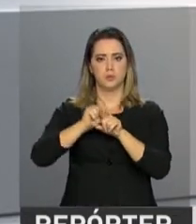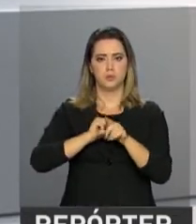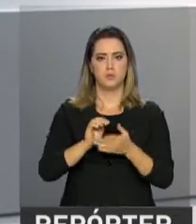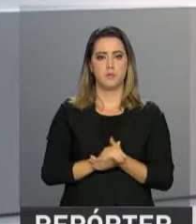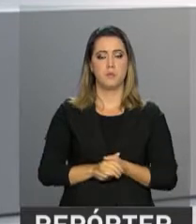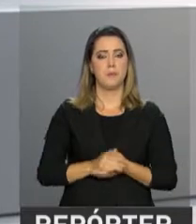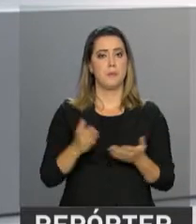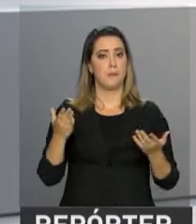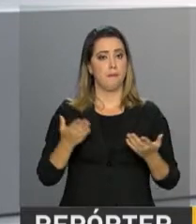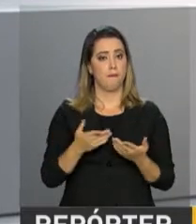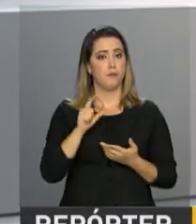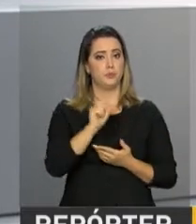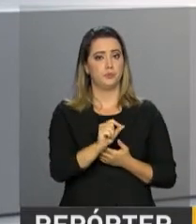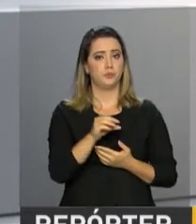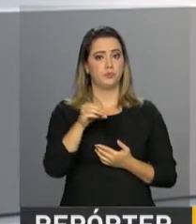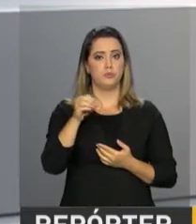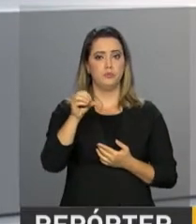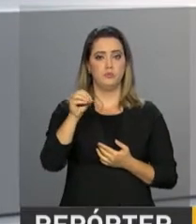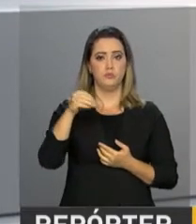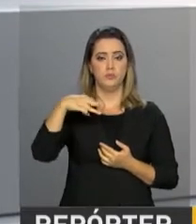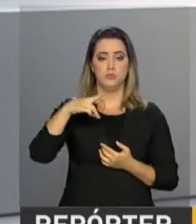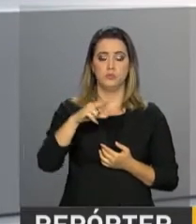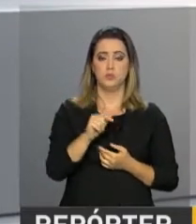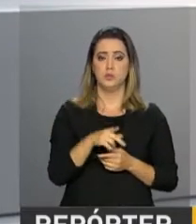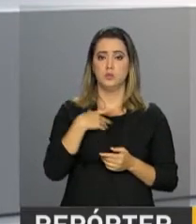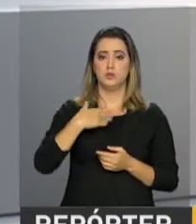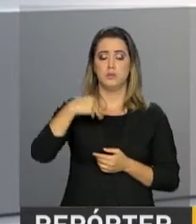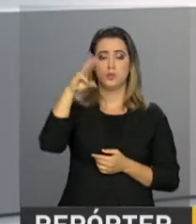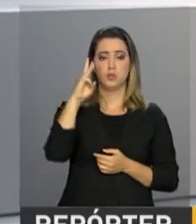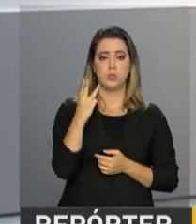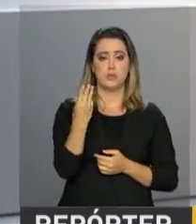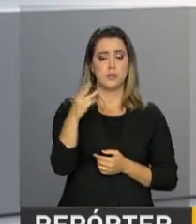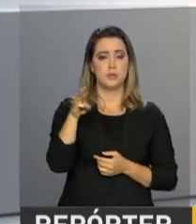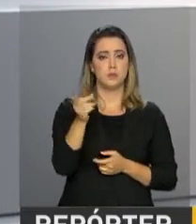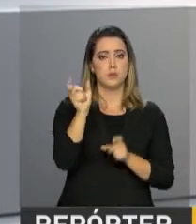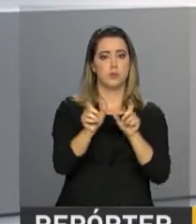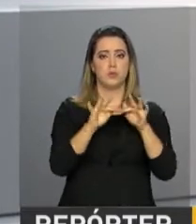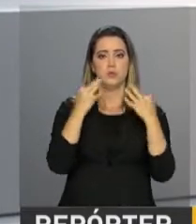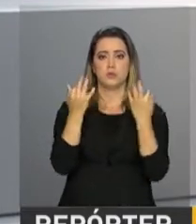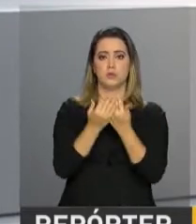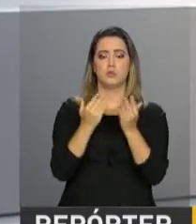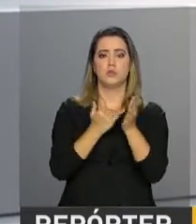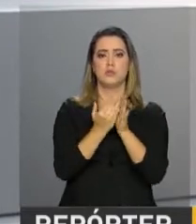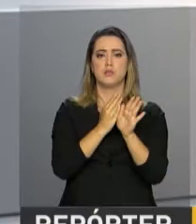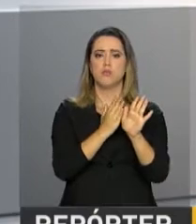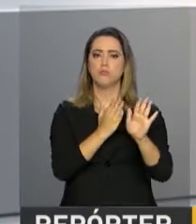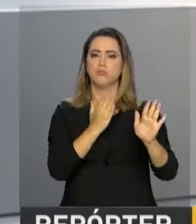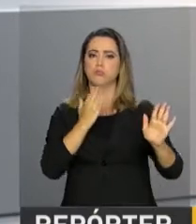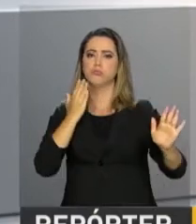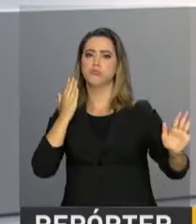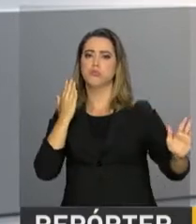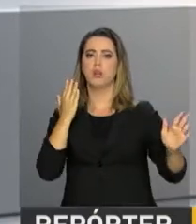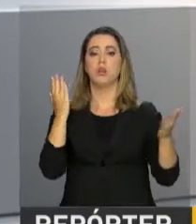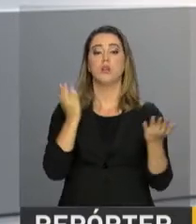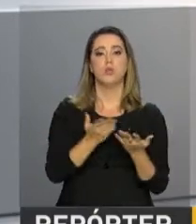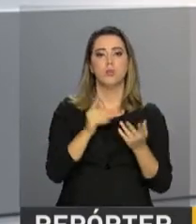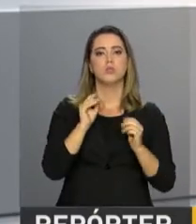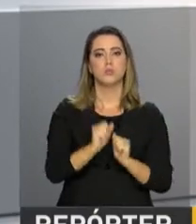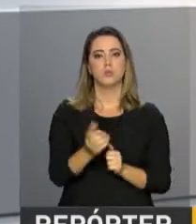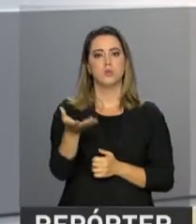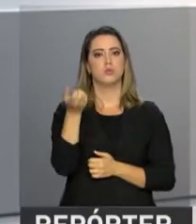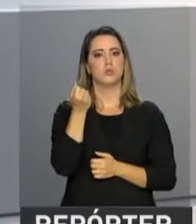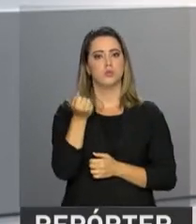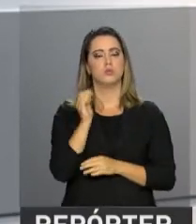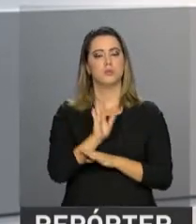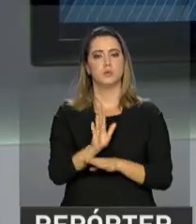mês. Segundo Osmar Terra, mais de 3 milhões de famílias que estavam na fila desde que o Bolsa Família foi criado, agora já podem receber